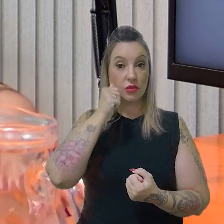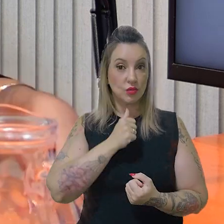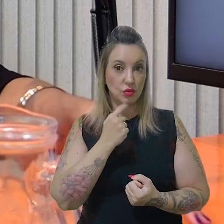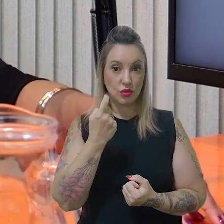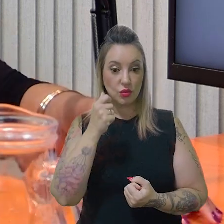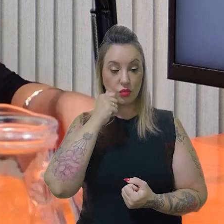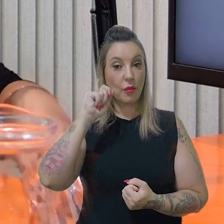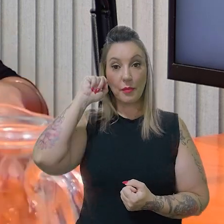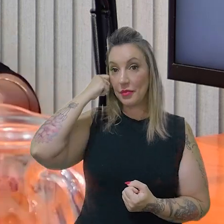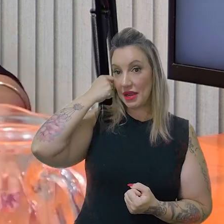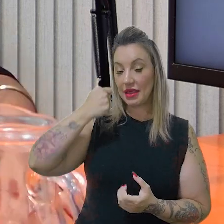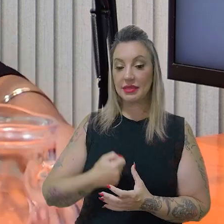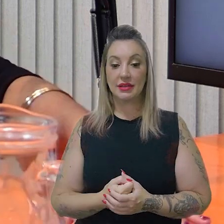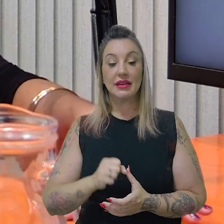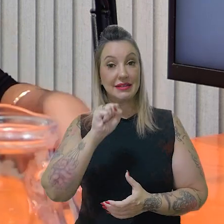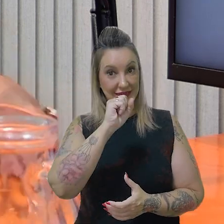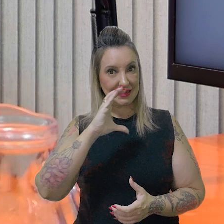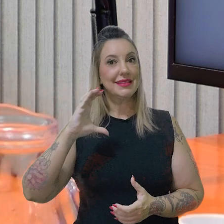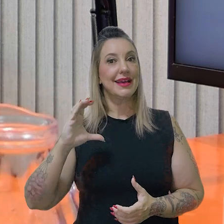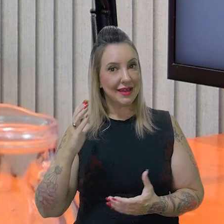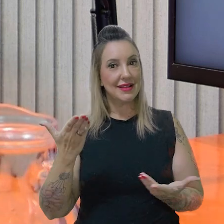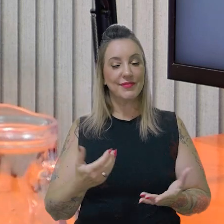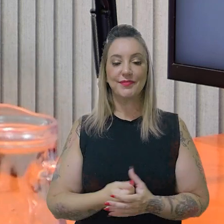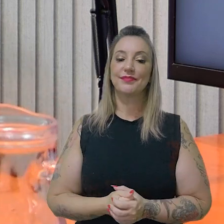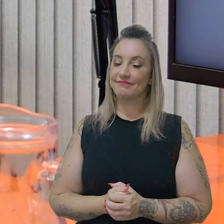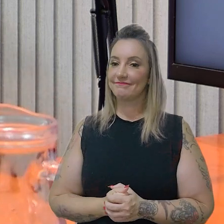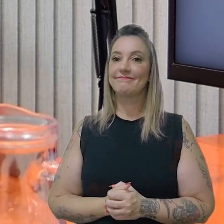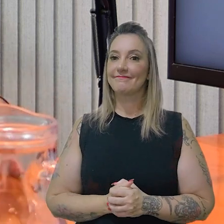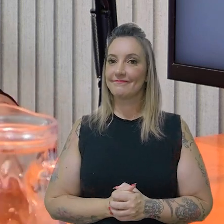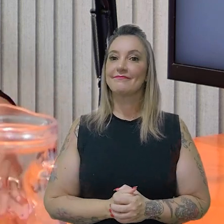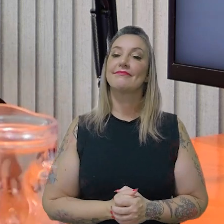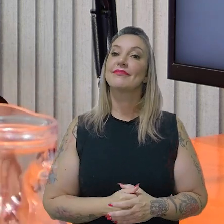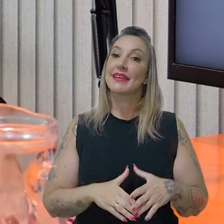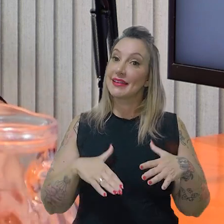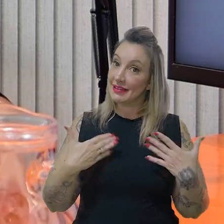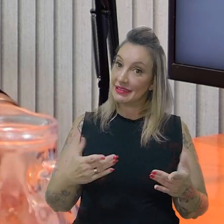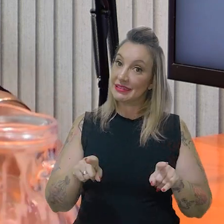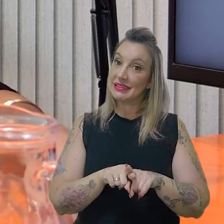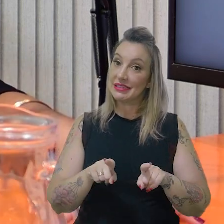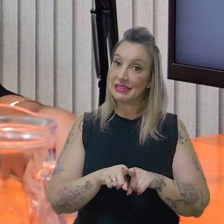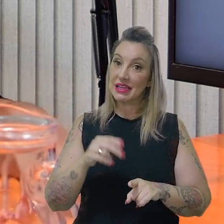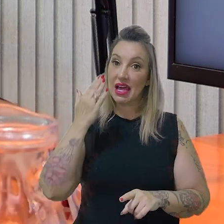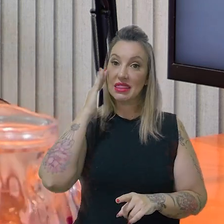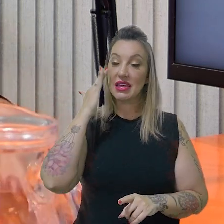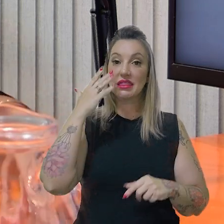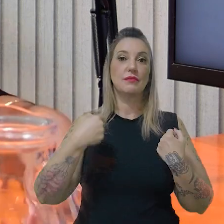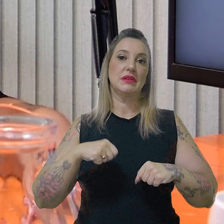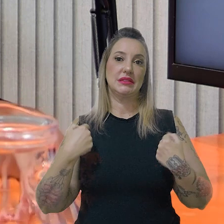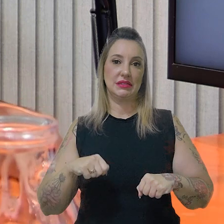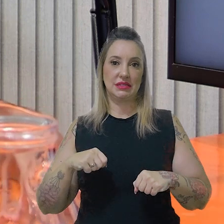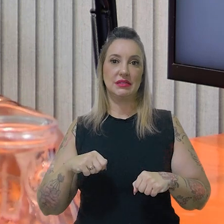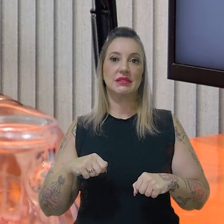mulher preta em Santa Catarina em Santa Catarina né então a gente também tem que entender